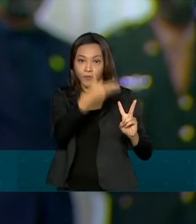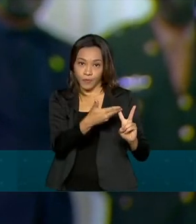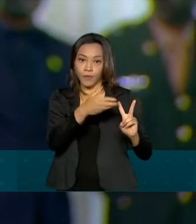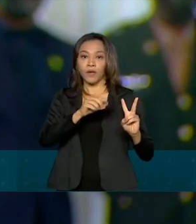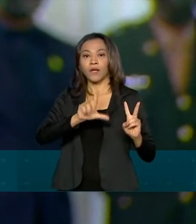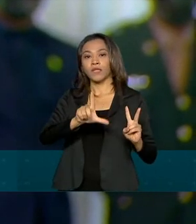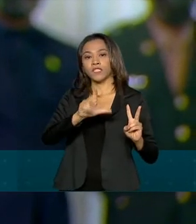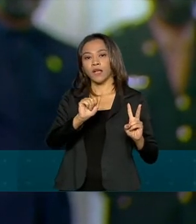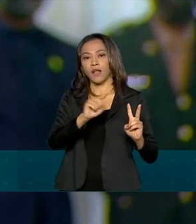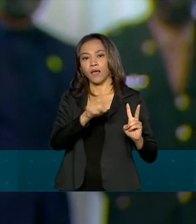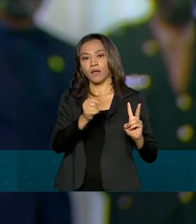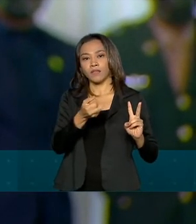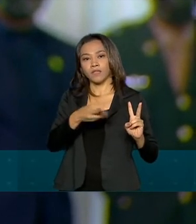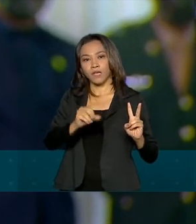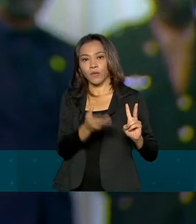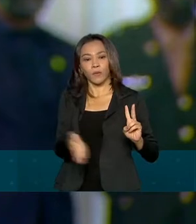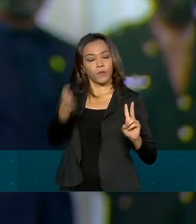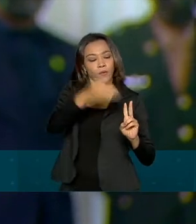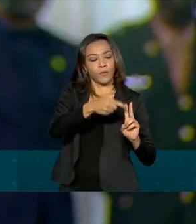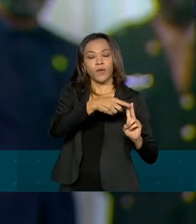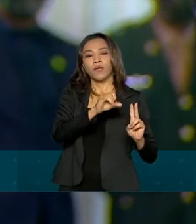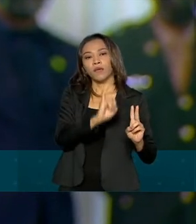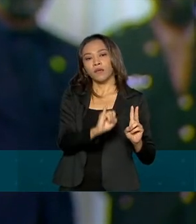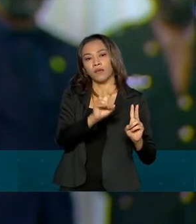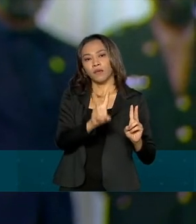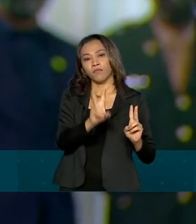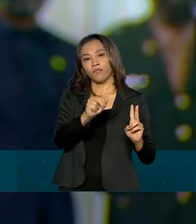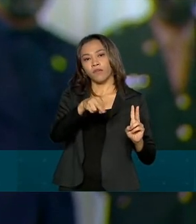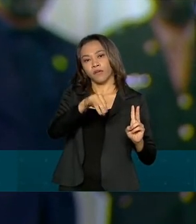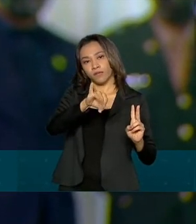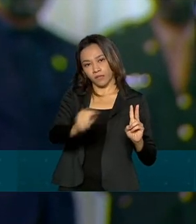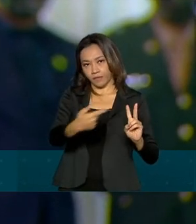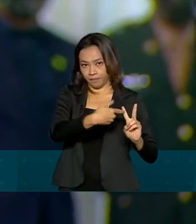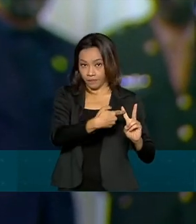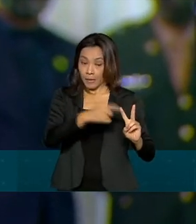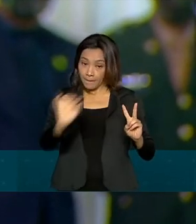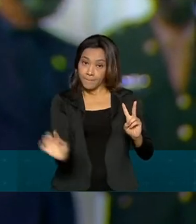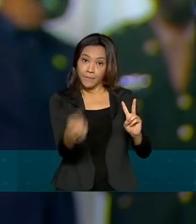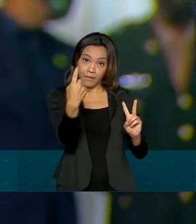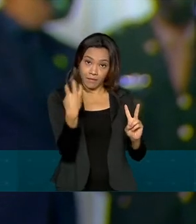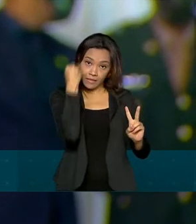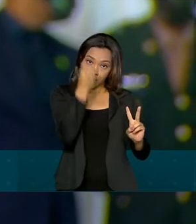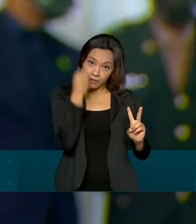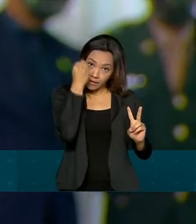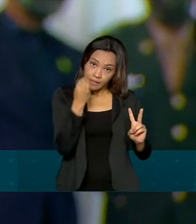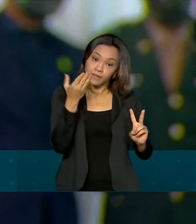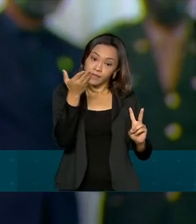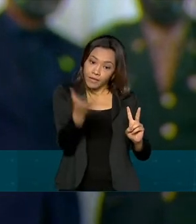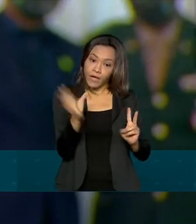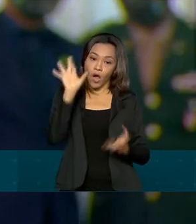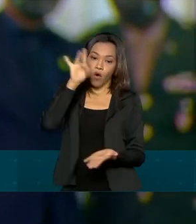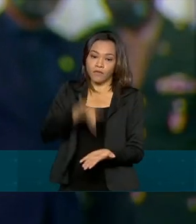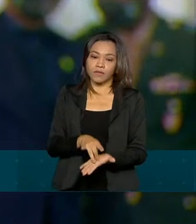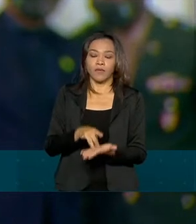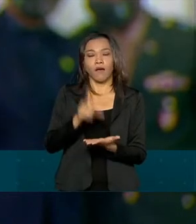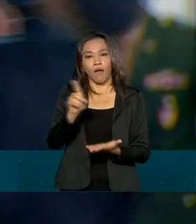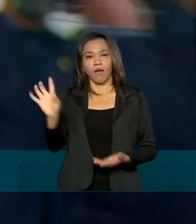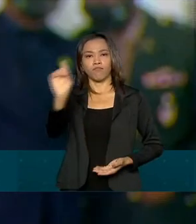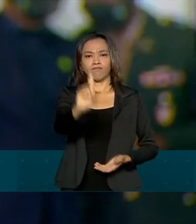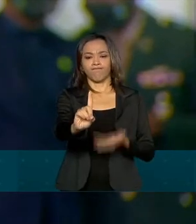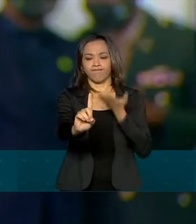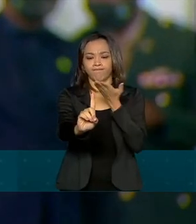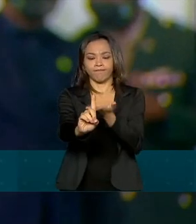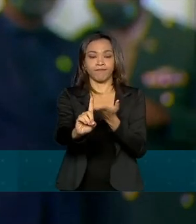Lázaro Ferreira Neto Ivania Terezinha Cardoso Neto sua primeira comissão Como oficial-general será a de